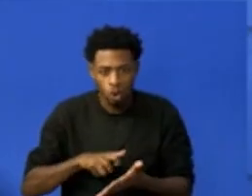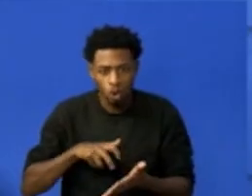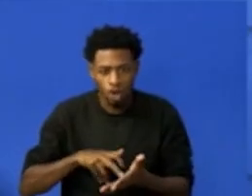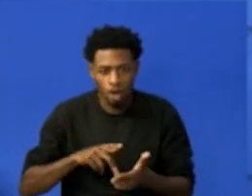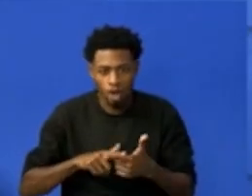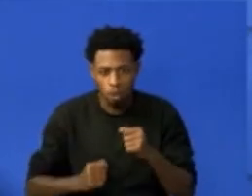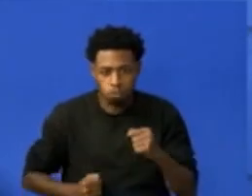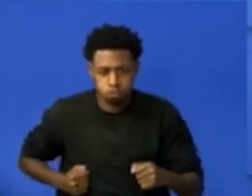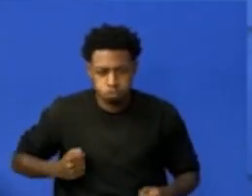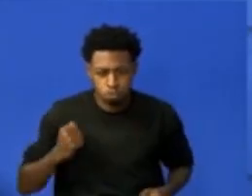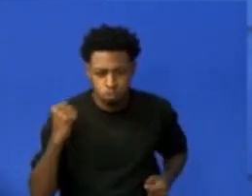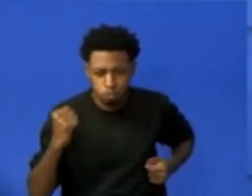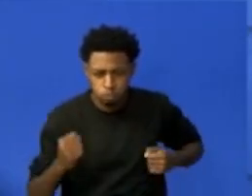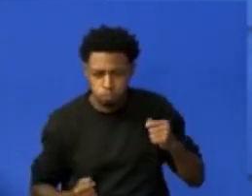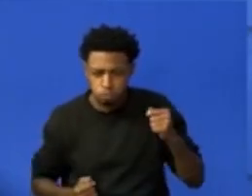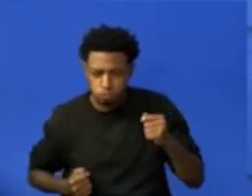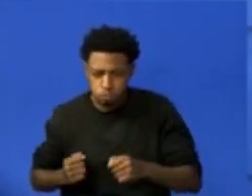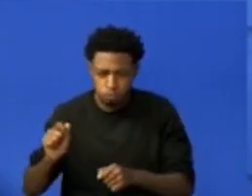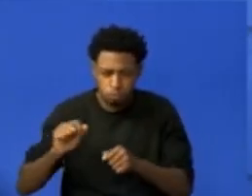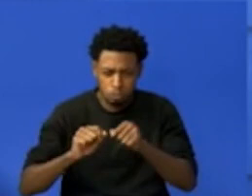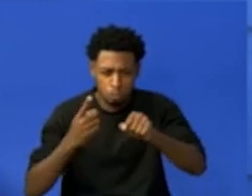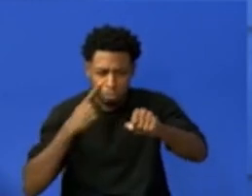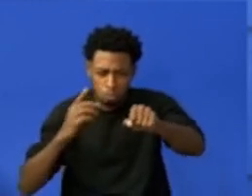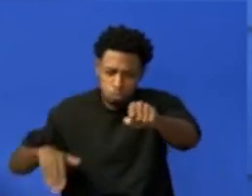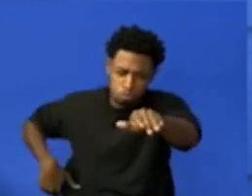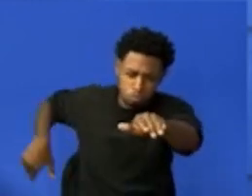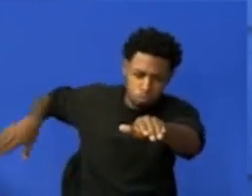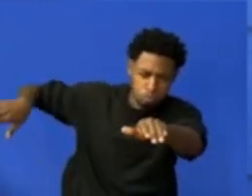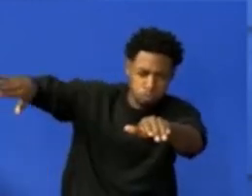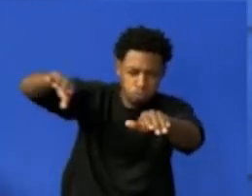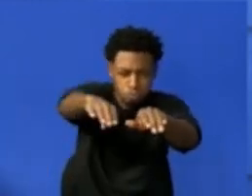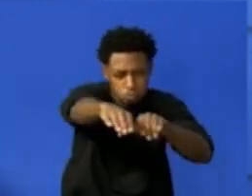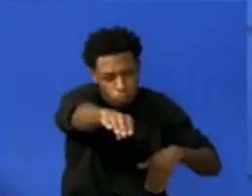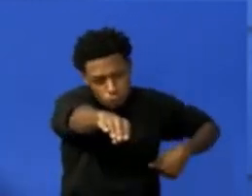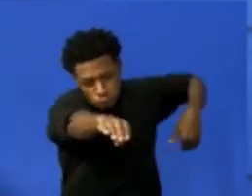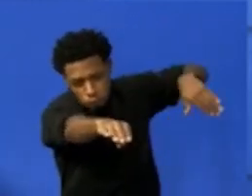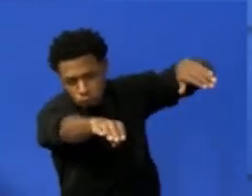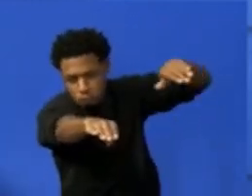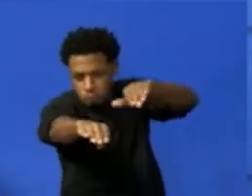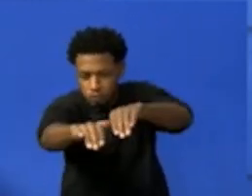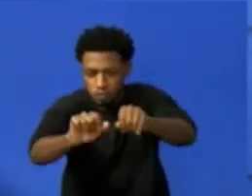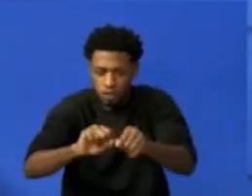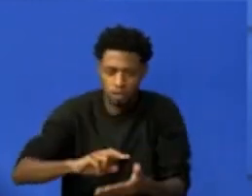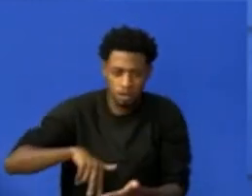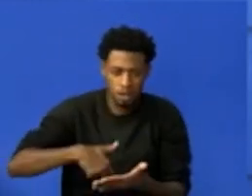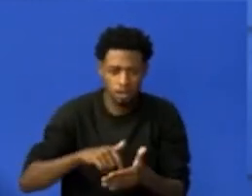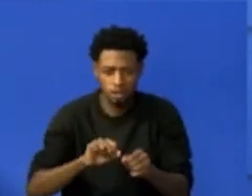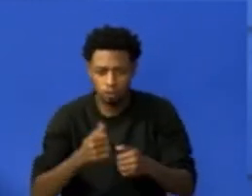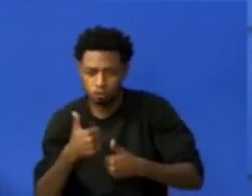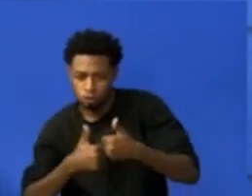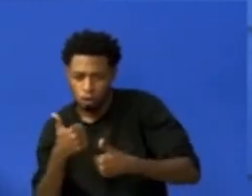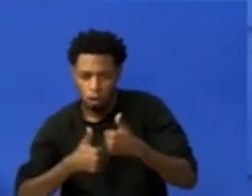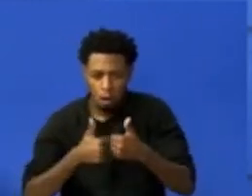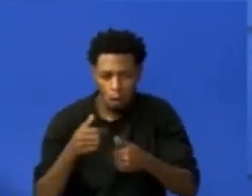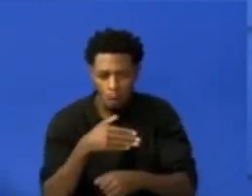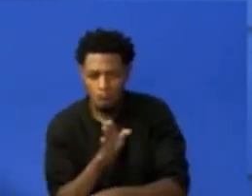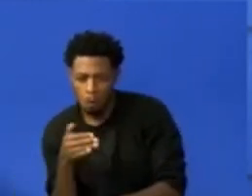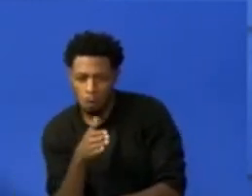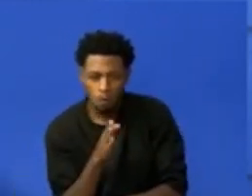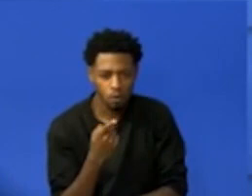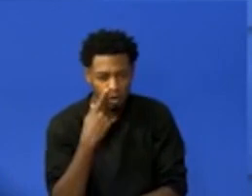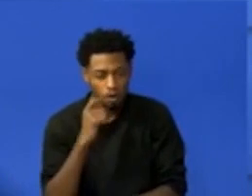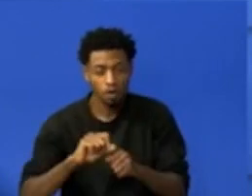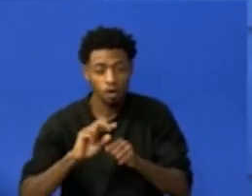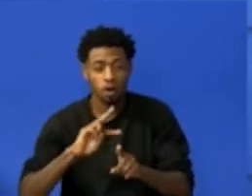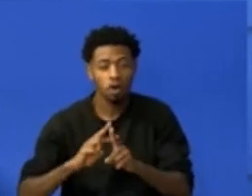bicicleta, natação, dança. É um movimento mais cíclico que vai relacionar o aumento do